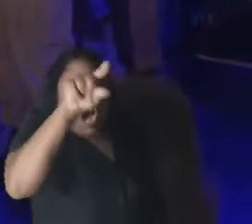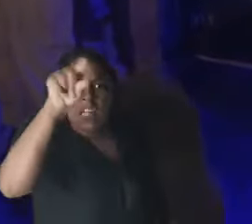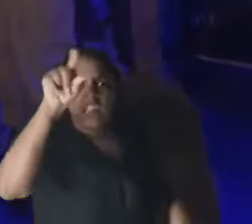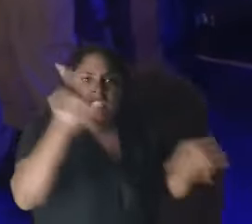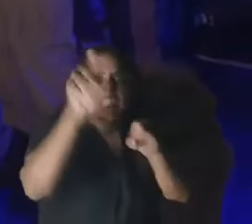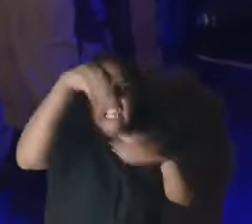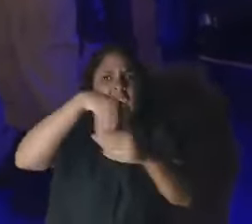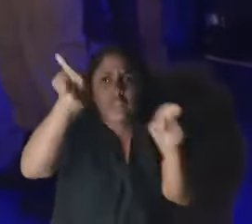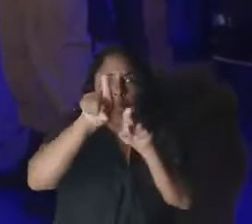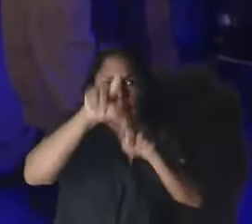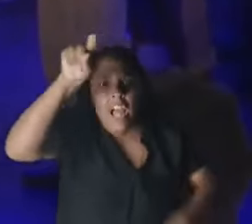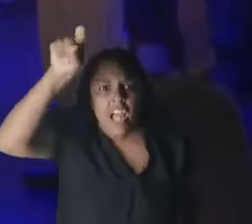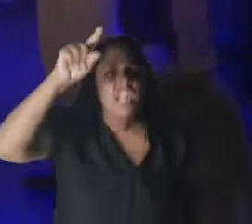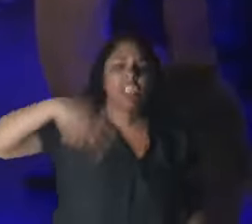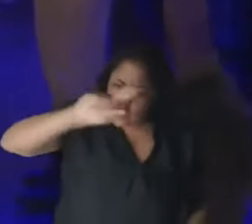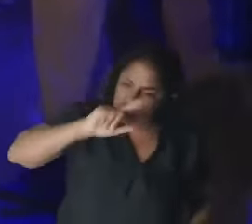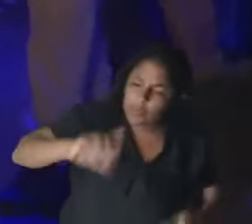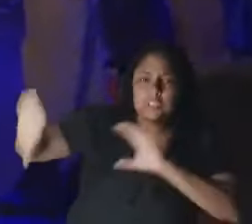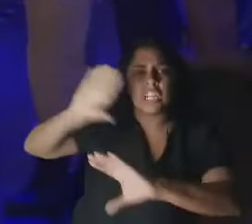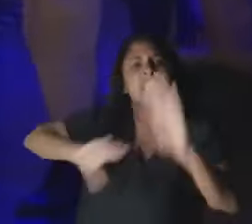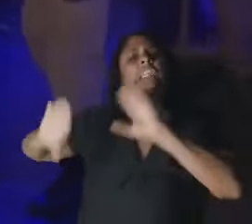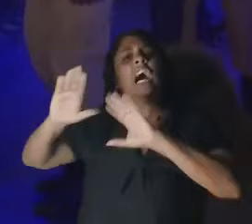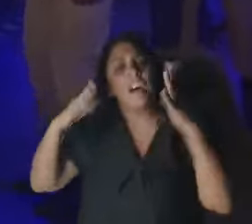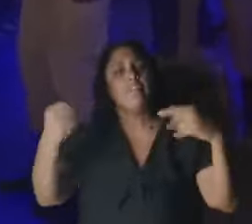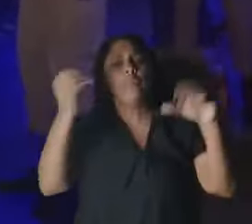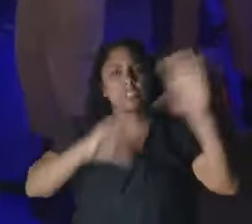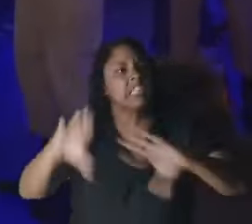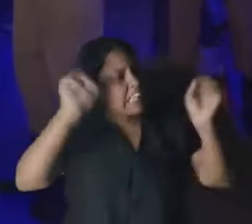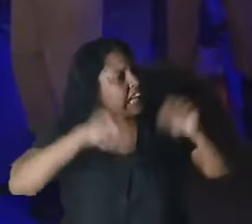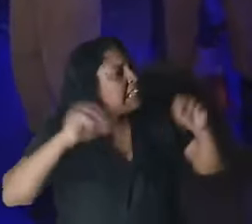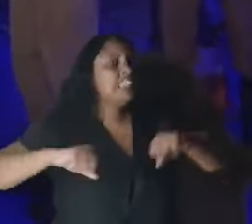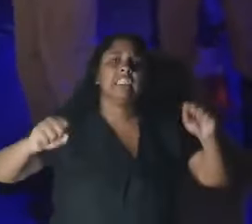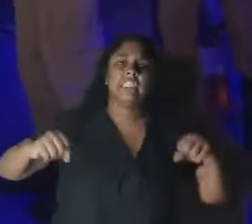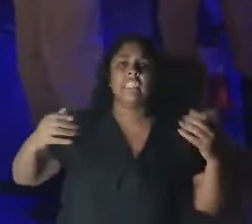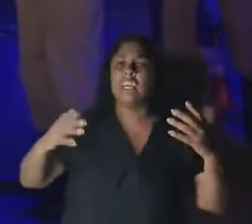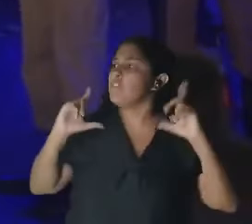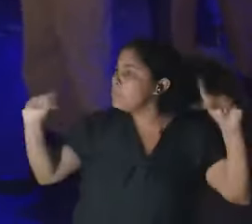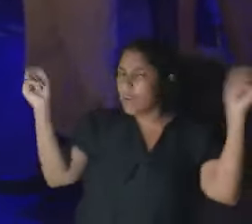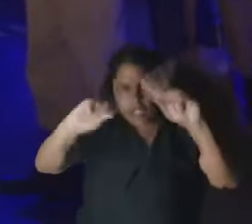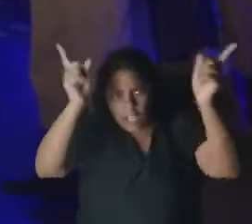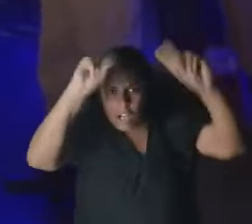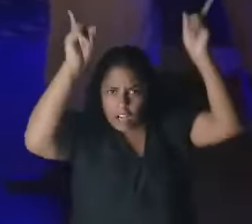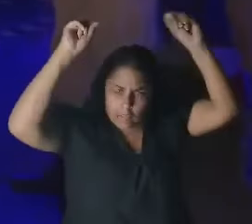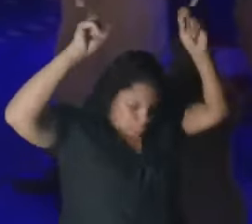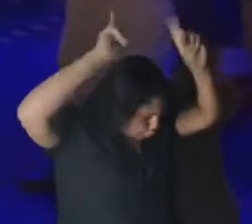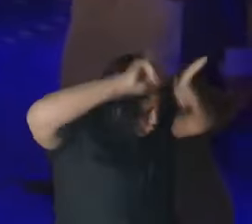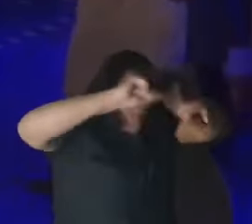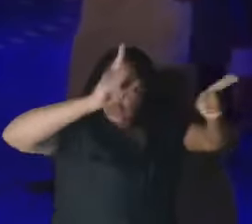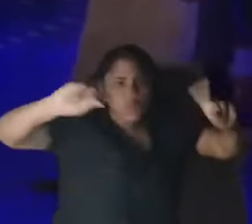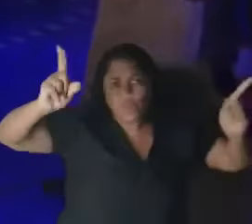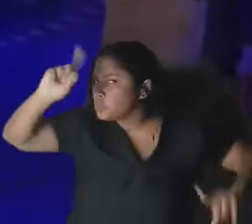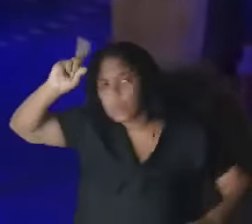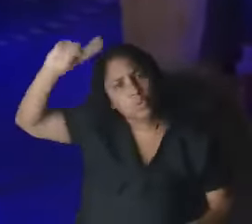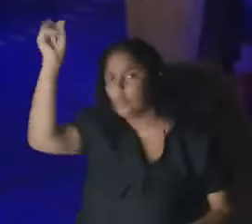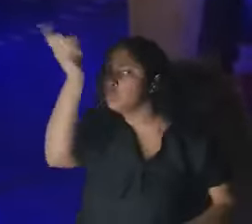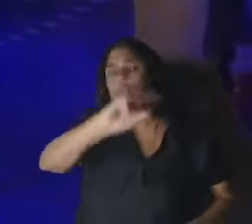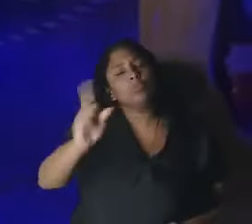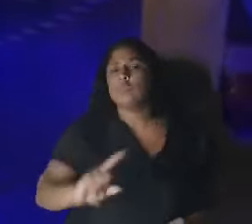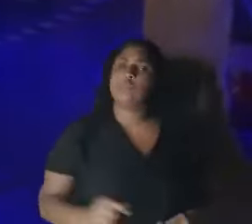Não, não, minha irmã também está aí. Nós vamos cantar. Vamos cantar sim. Não, sai daqui não. Não.